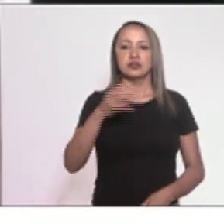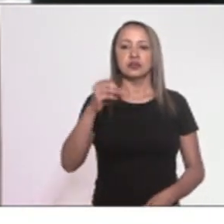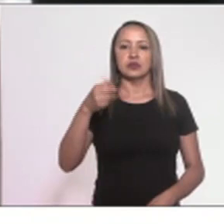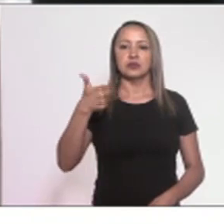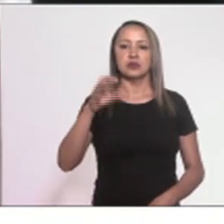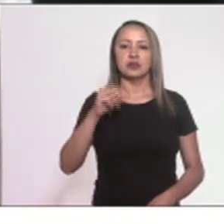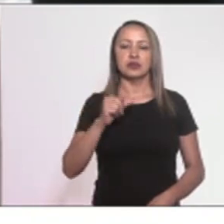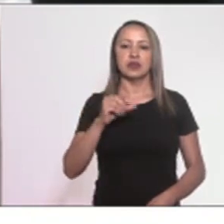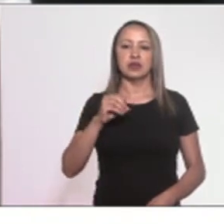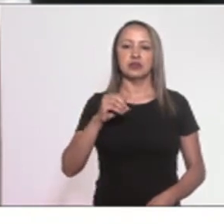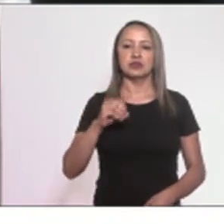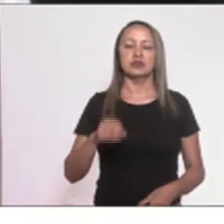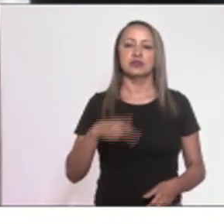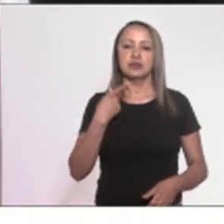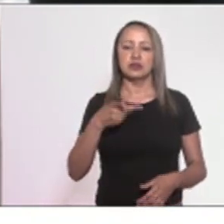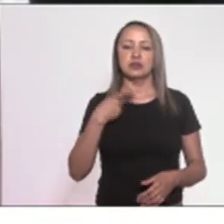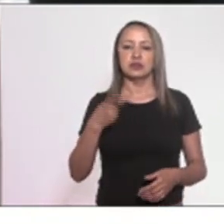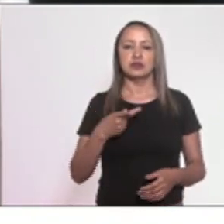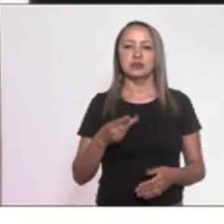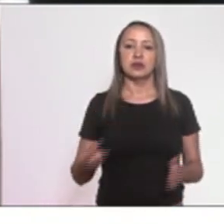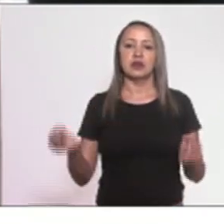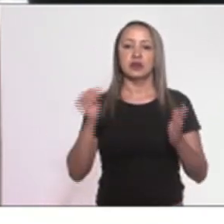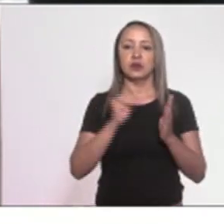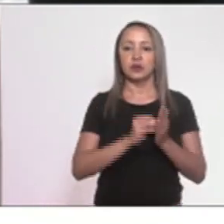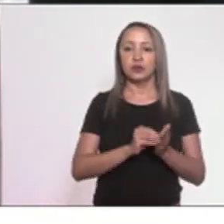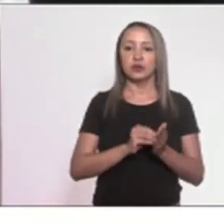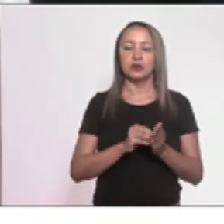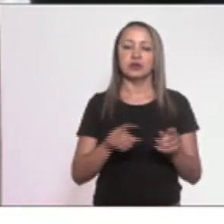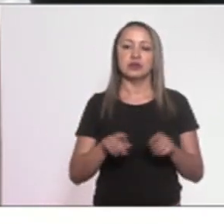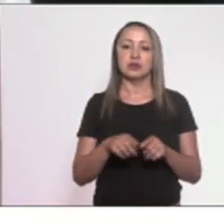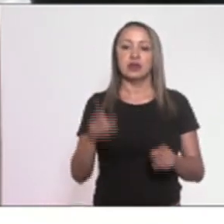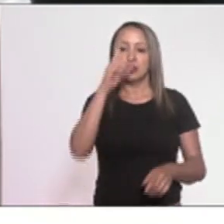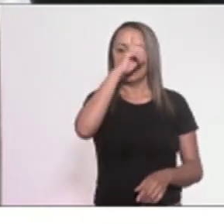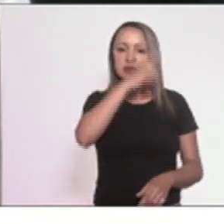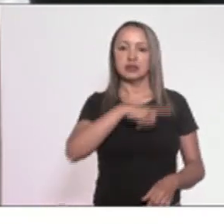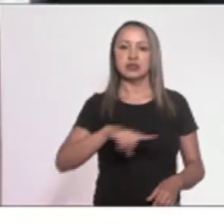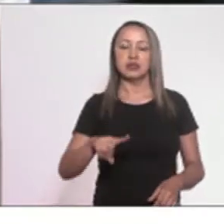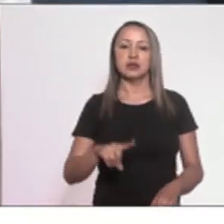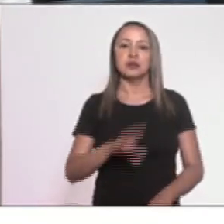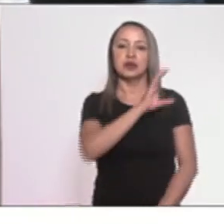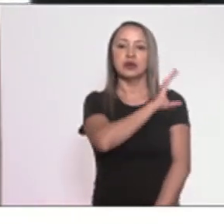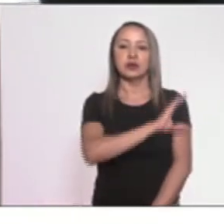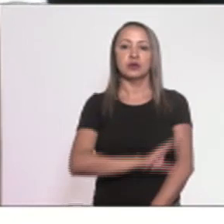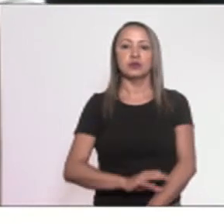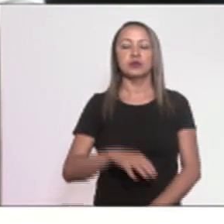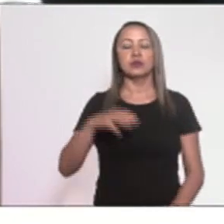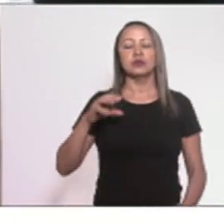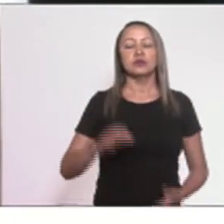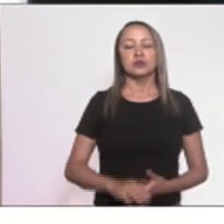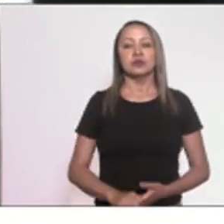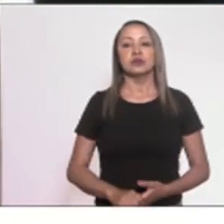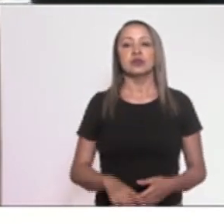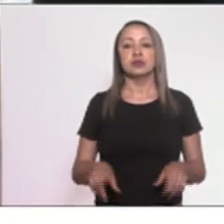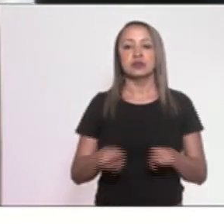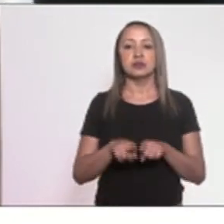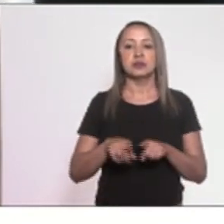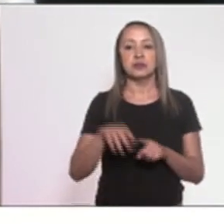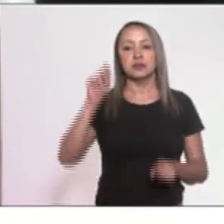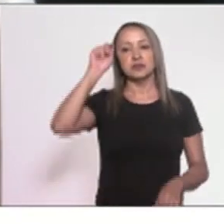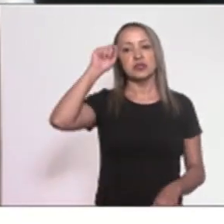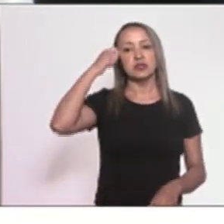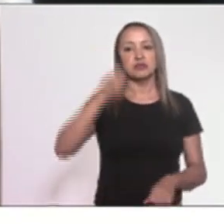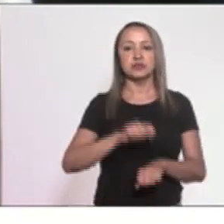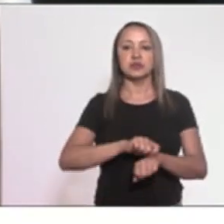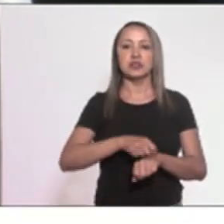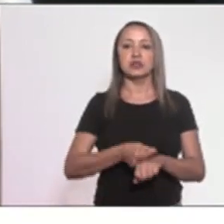2010, para incluir no calendário oficial do Estado do Rio de Janeiro a Semana da Cultura Negra no Estado do Rio e da outras providências. Em discussão, não havendo quem queira